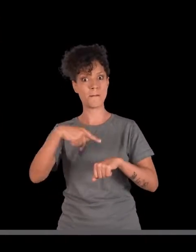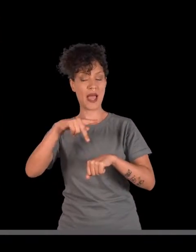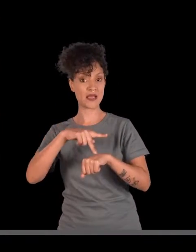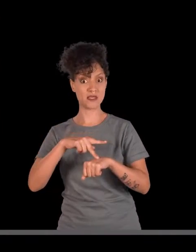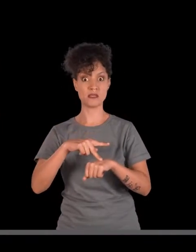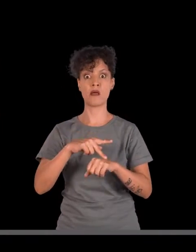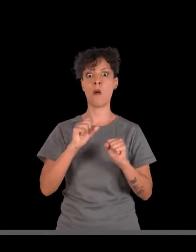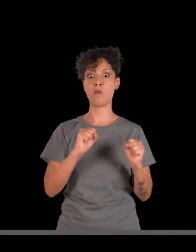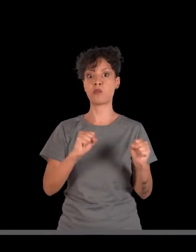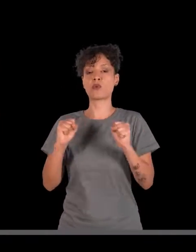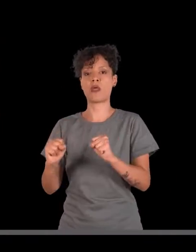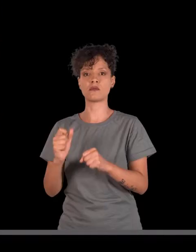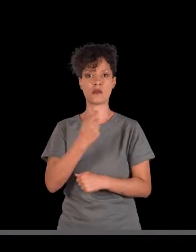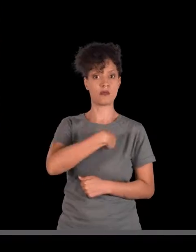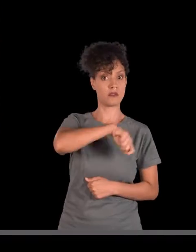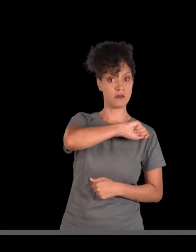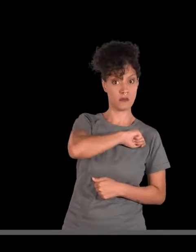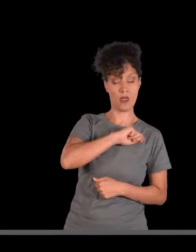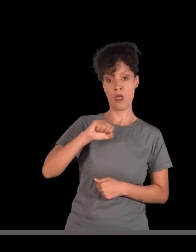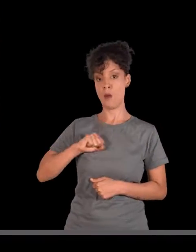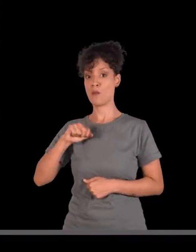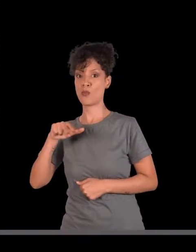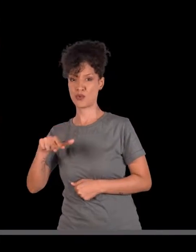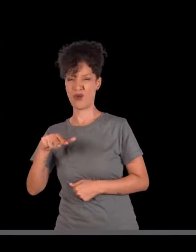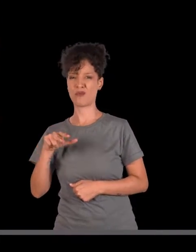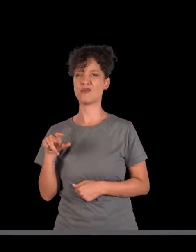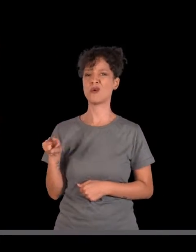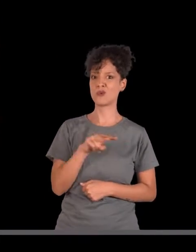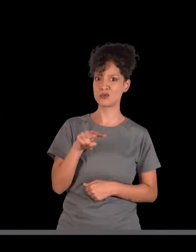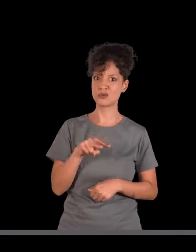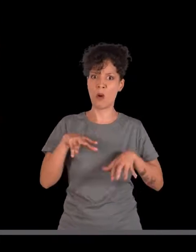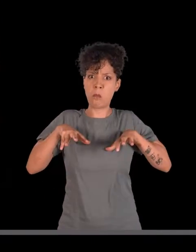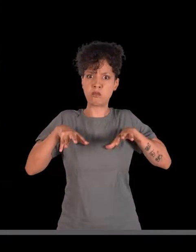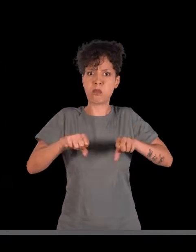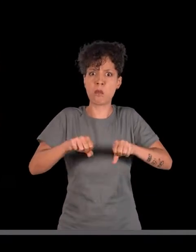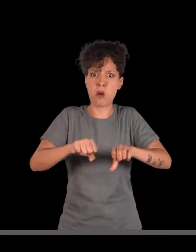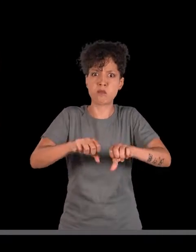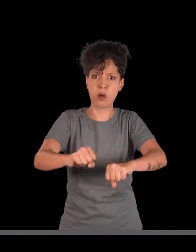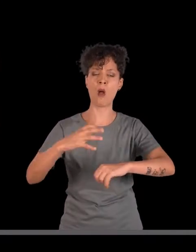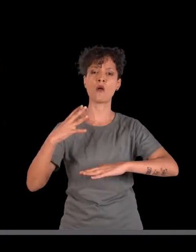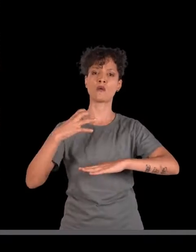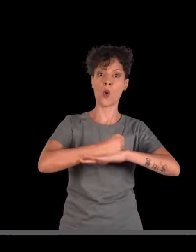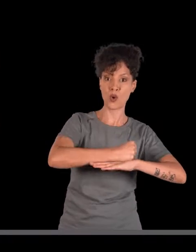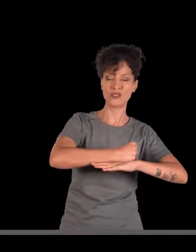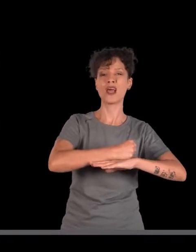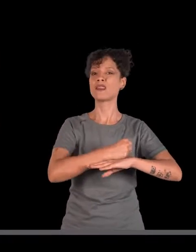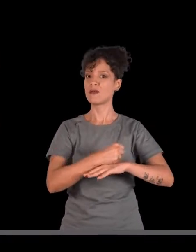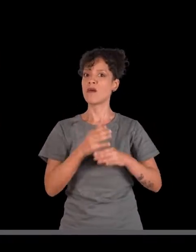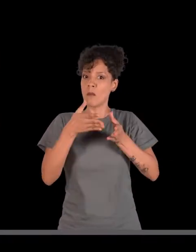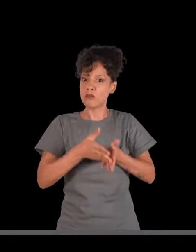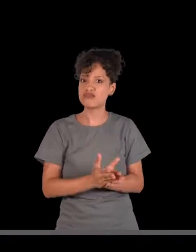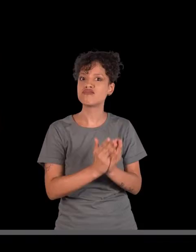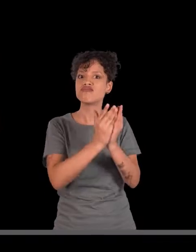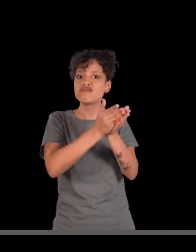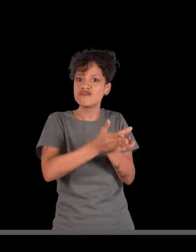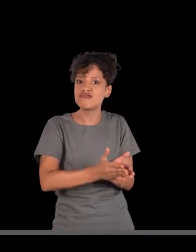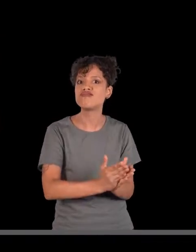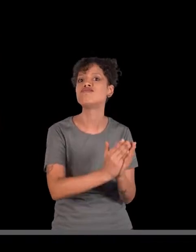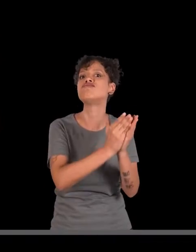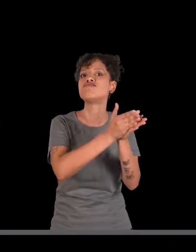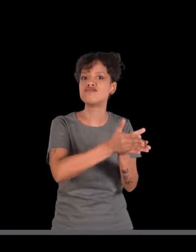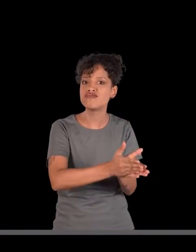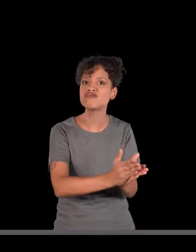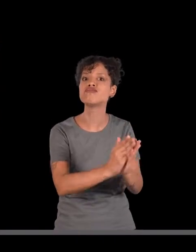e Portugal. Duas grandes potências colonizadoras, com grande força marítima, uma navegação